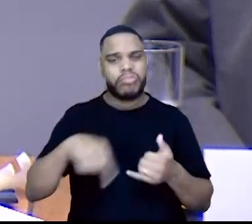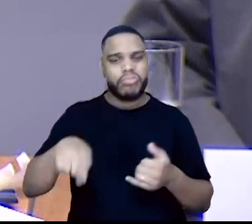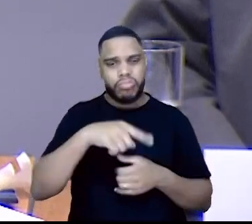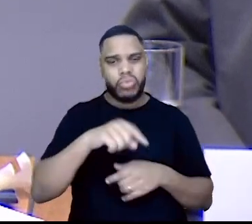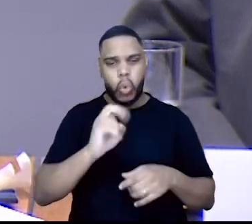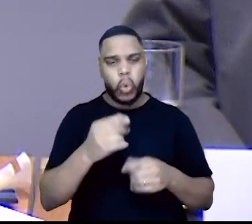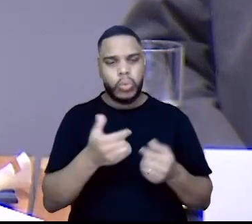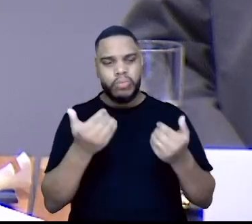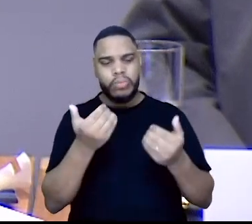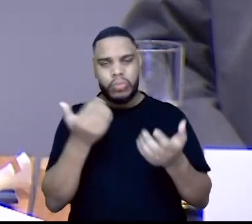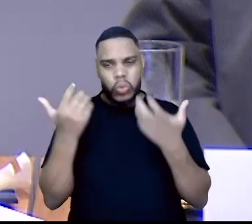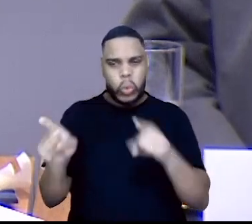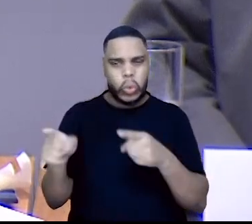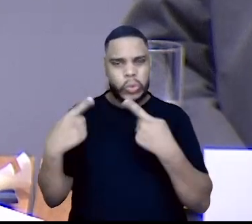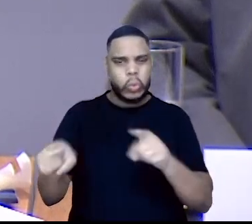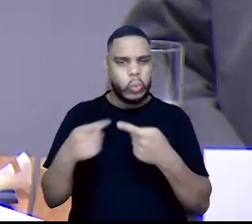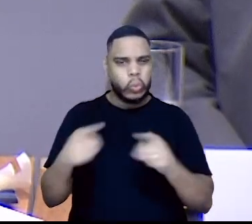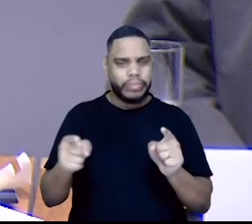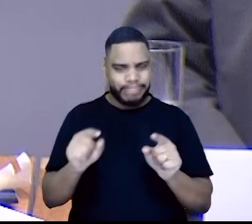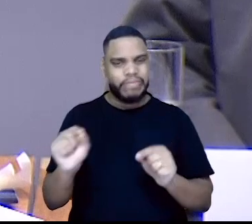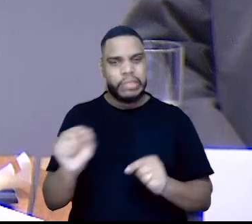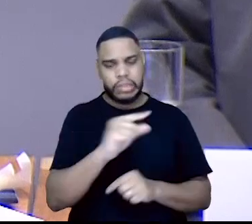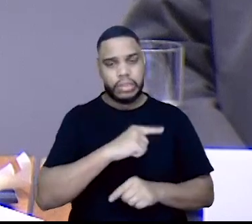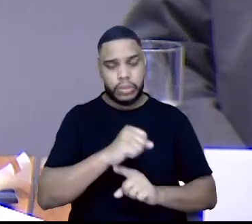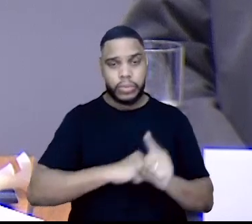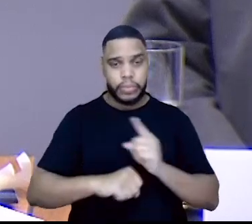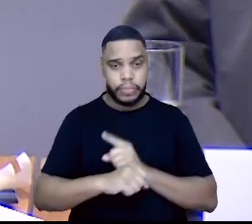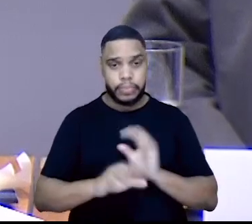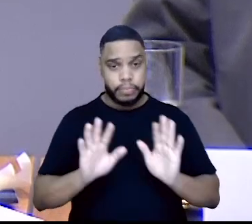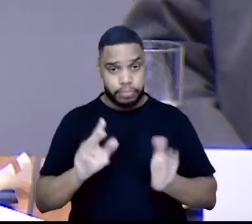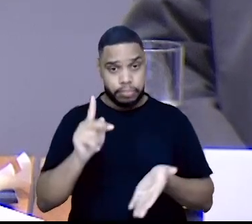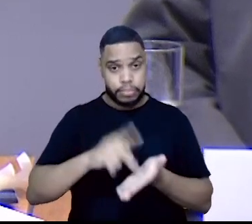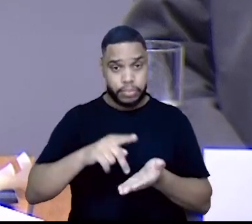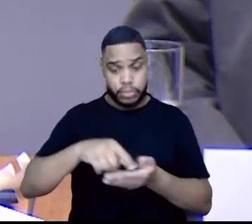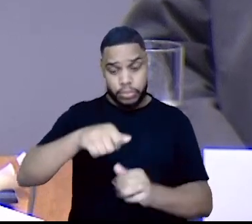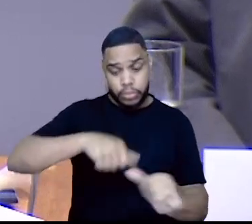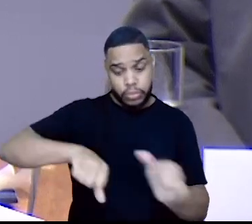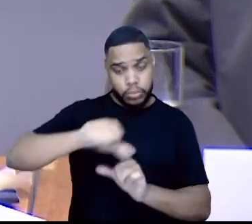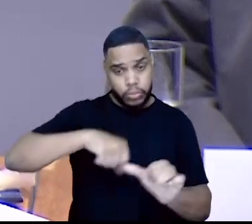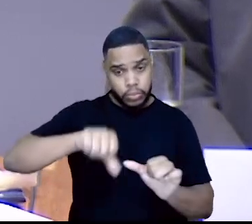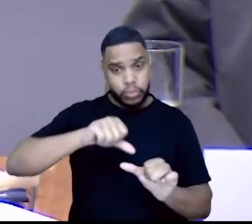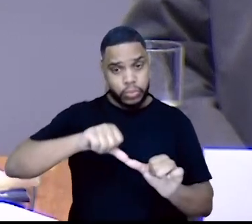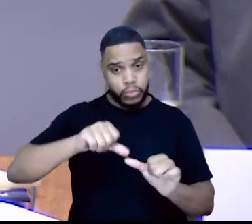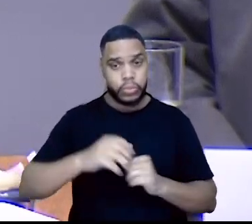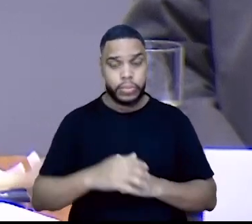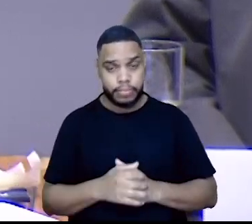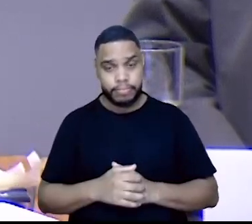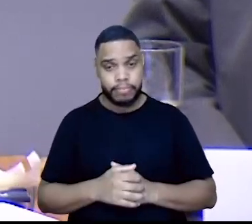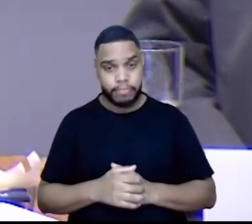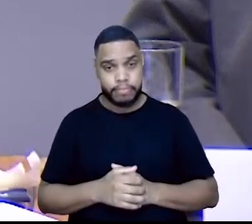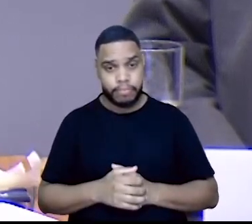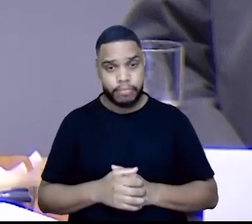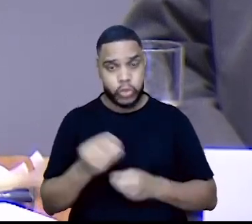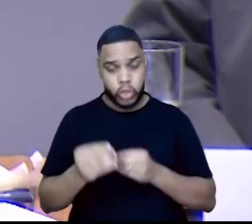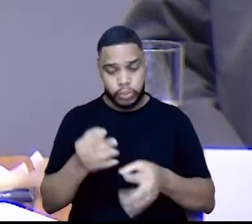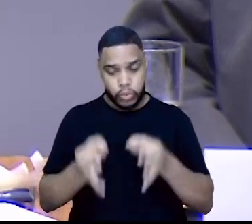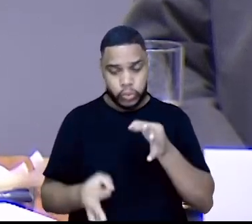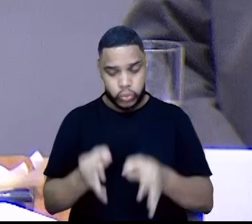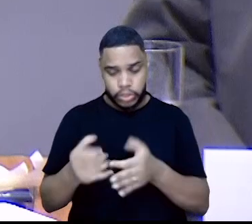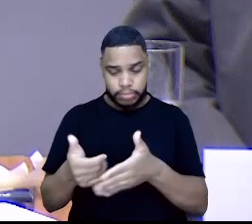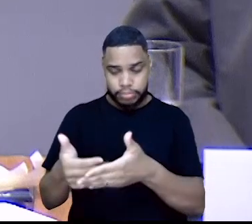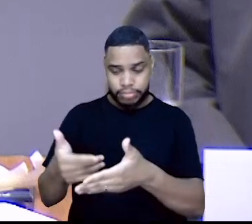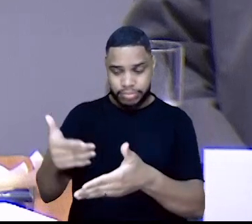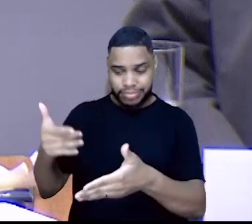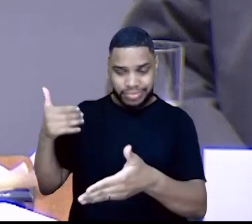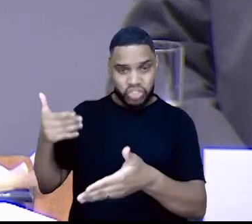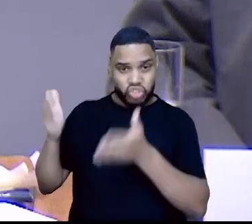resistência. E, na verdade, esta transformação em matéria dos precedentes tem, de certa